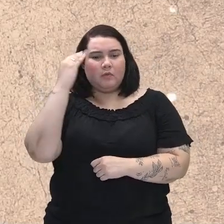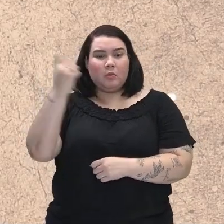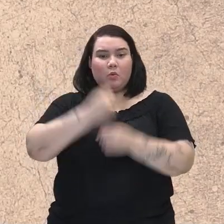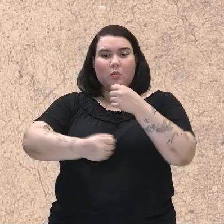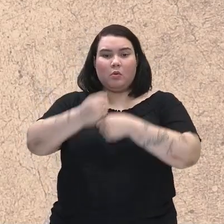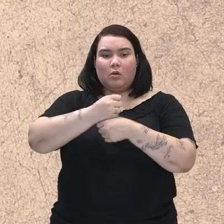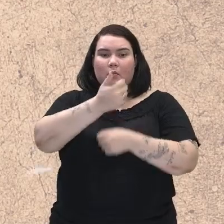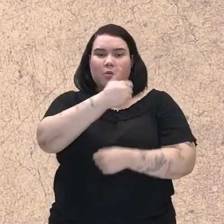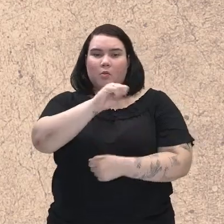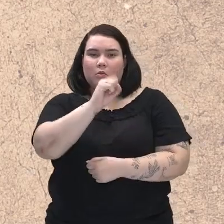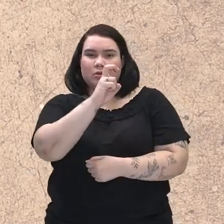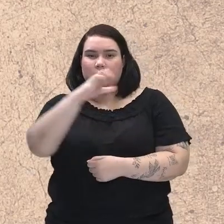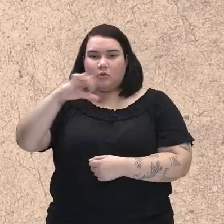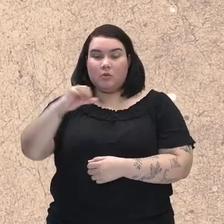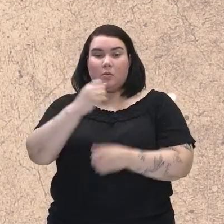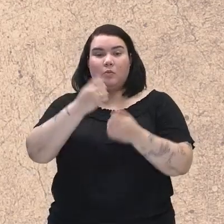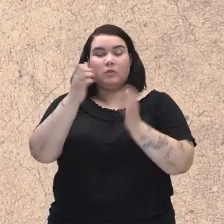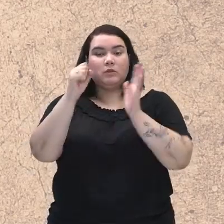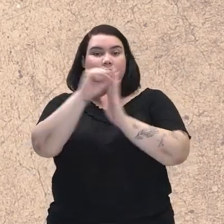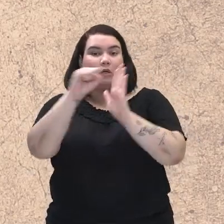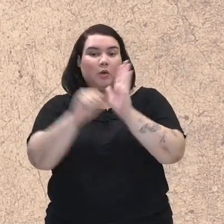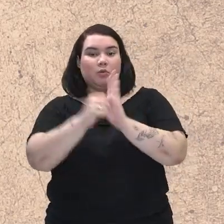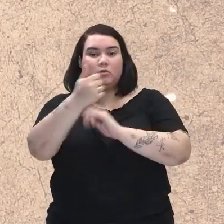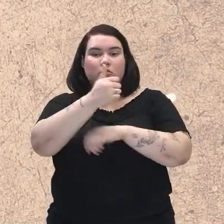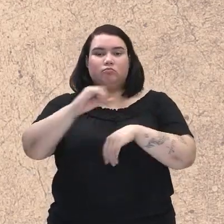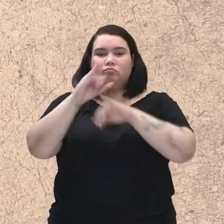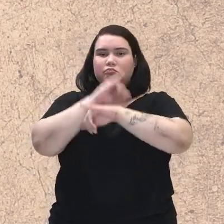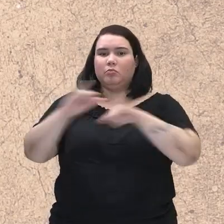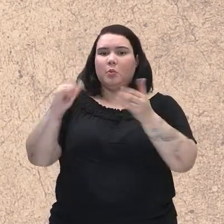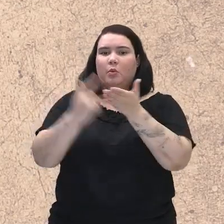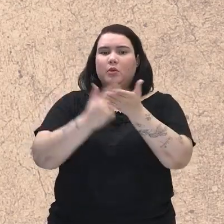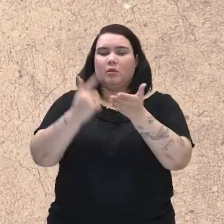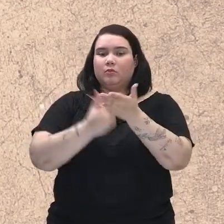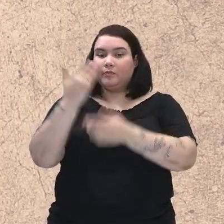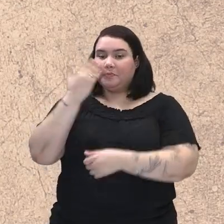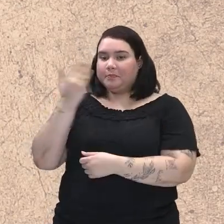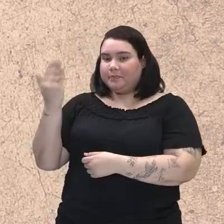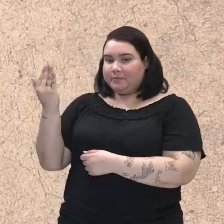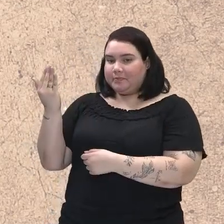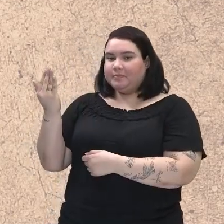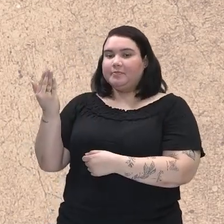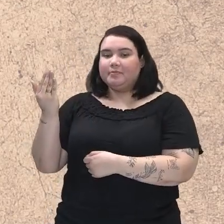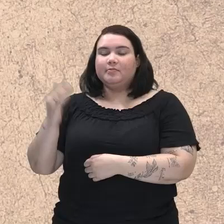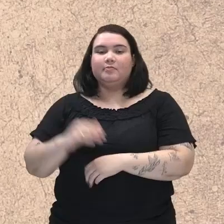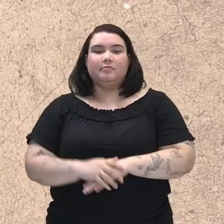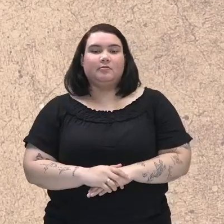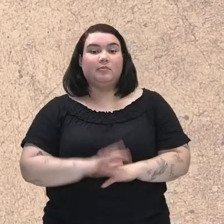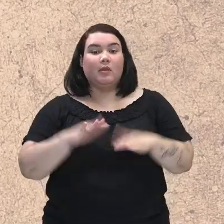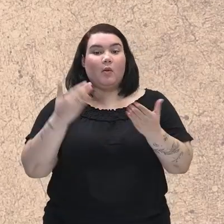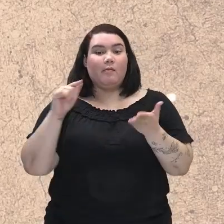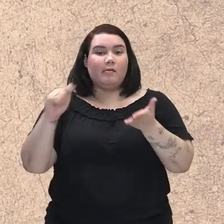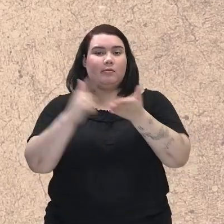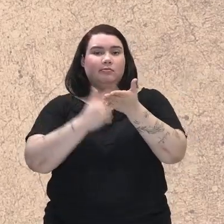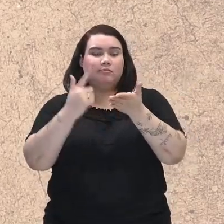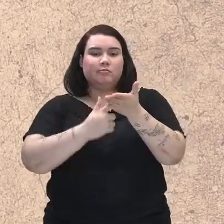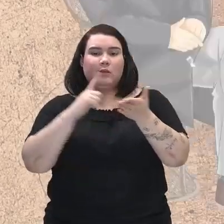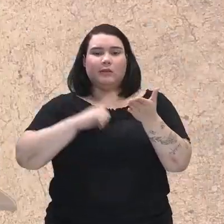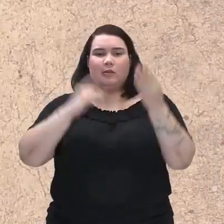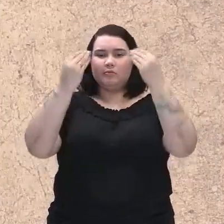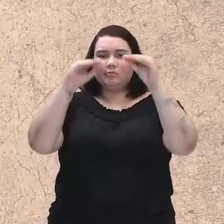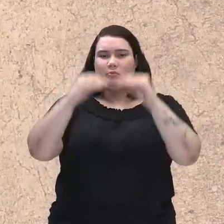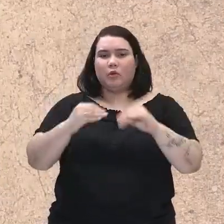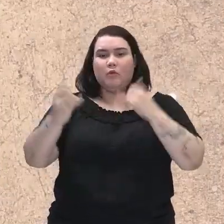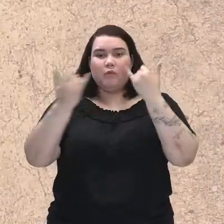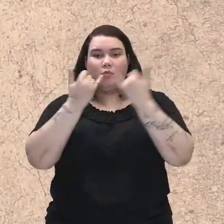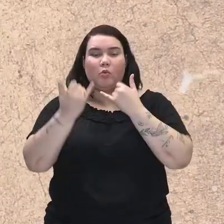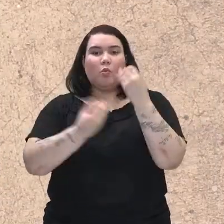1859, lá no século XIX, ele publicou um livro chamado A Origem das Espécies. E nesse livro ele explicou